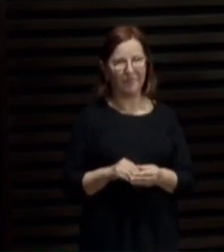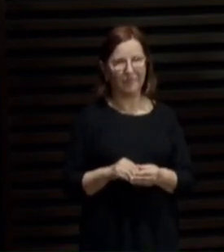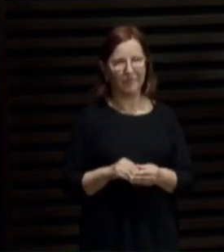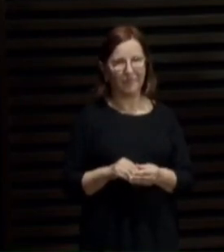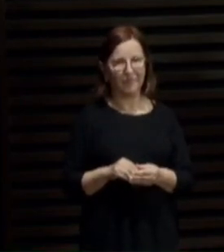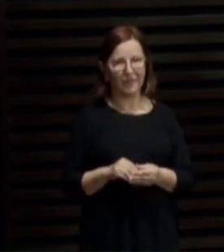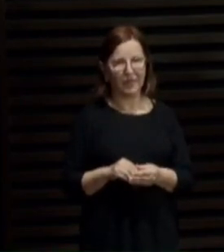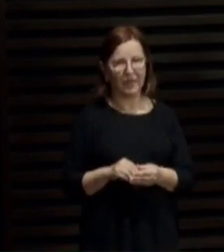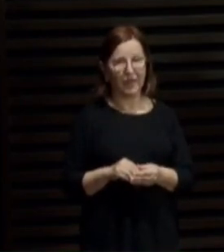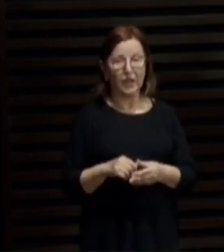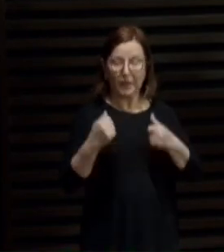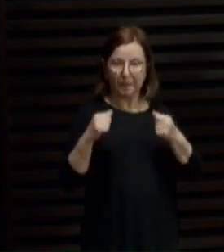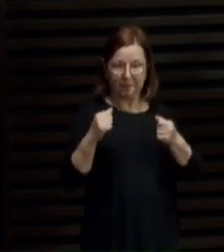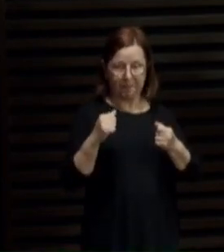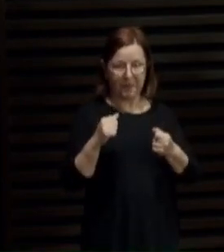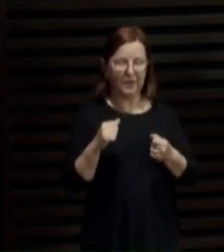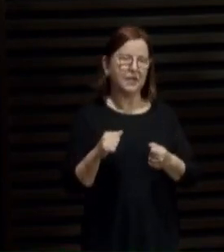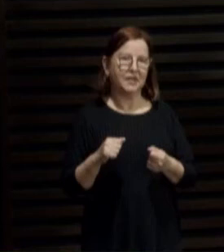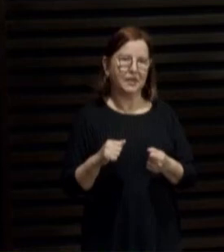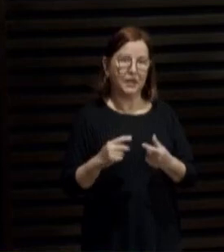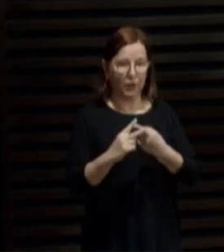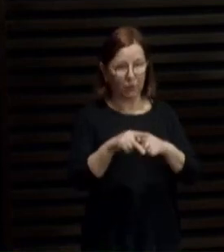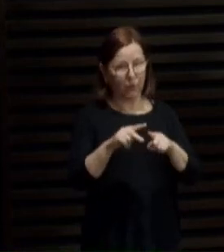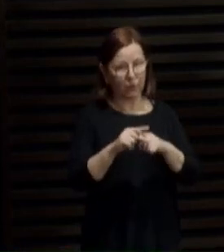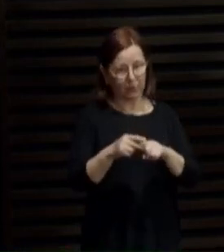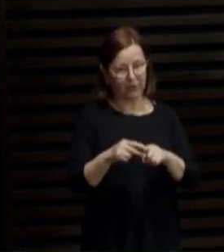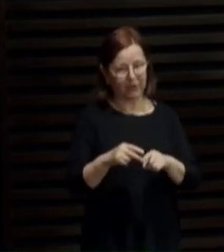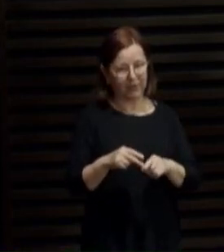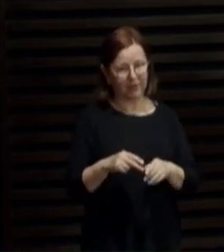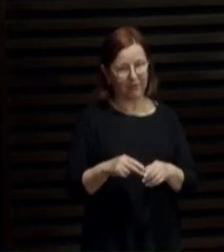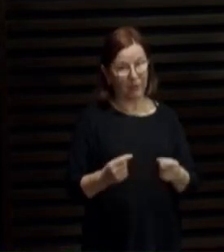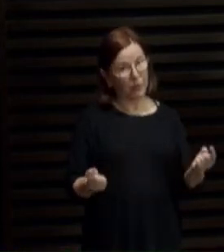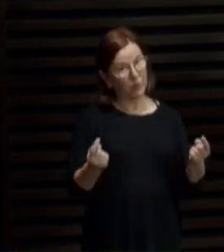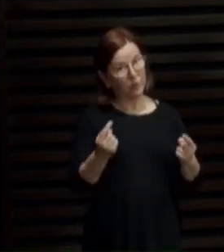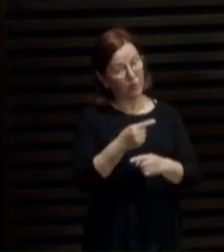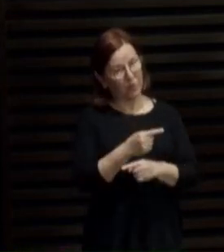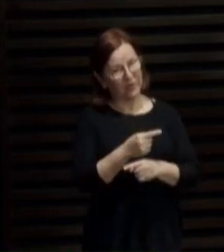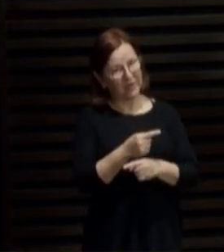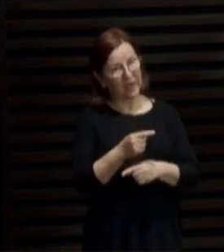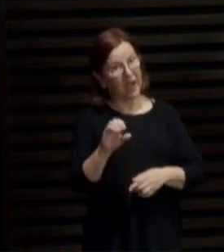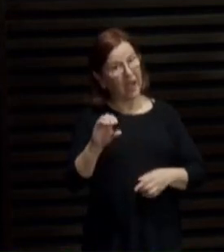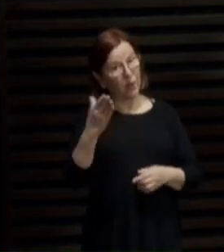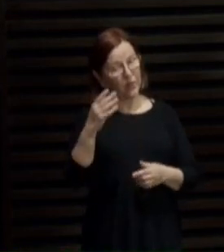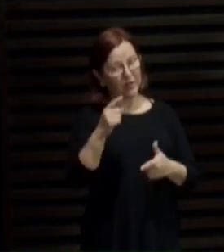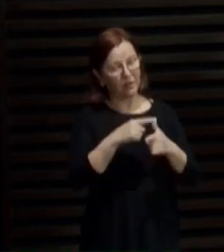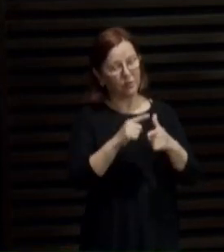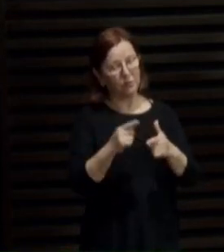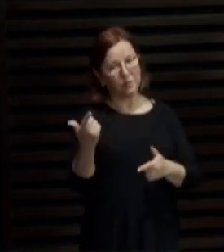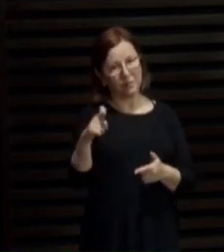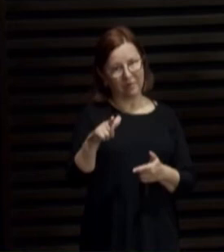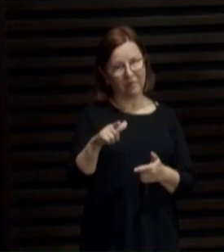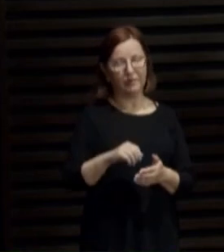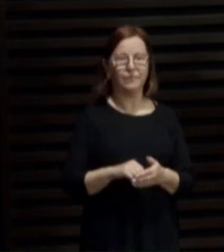porque senão vai apodrecer de novo. E ele está falando aqui usando a figura fermento. Ele